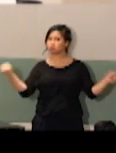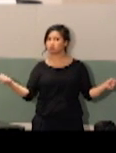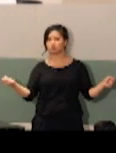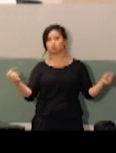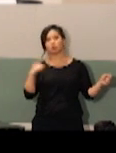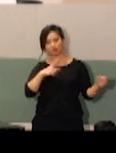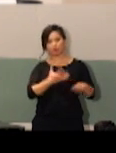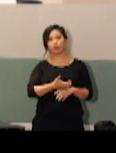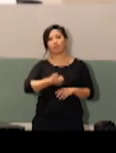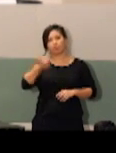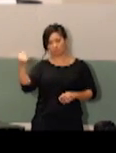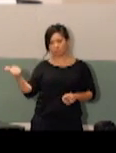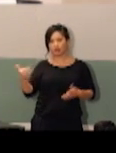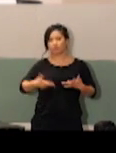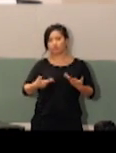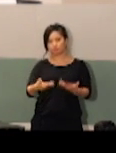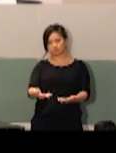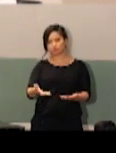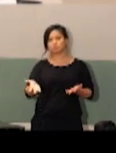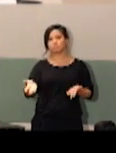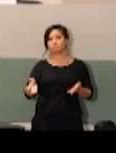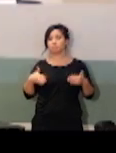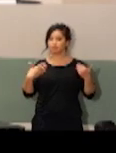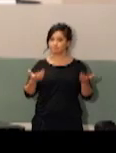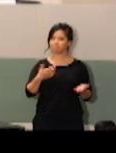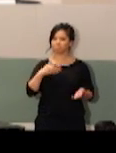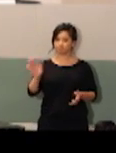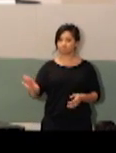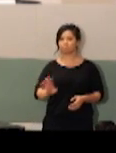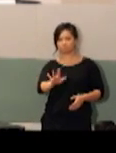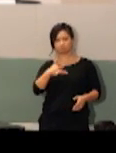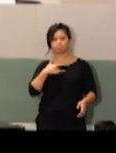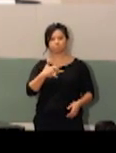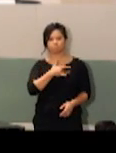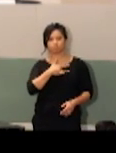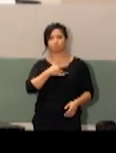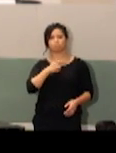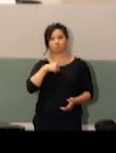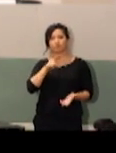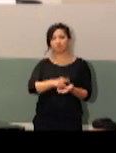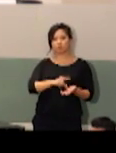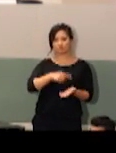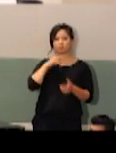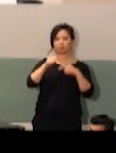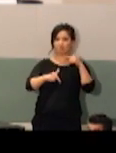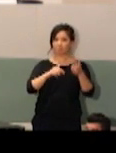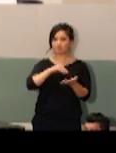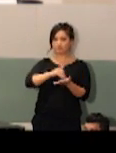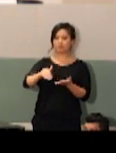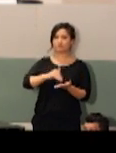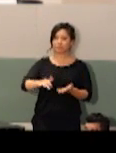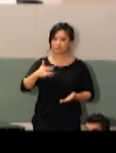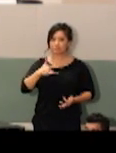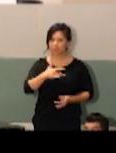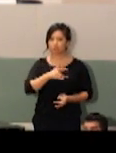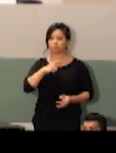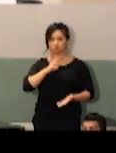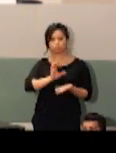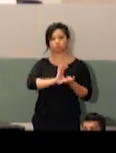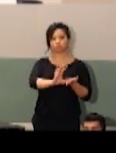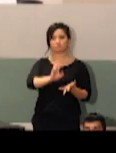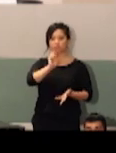nós, realmente, eu assumi a saúde, fui, de fato, o secretário de saúde, foi a grande prioridade, investi